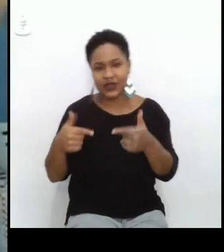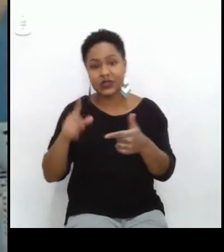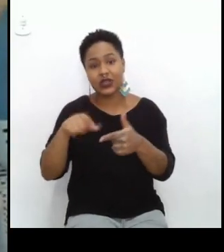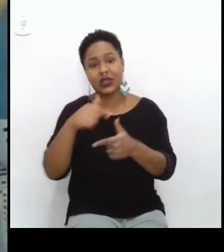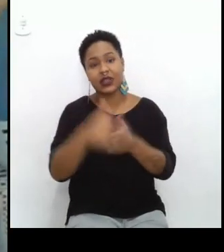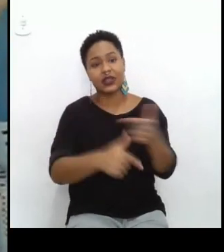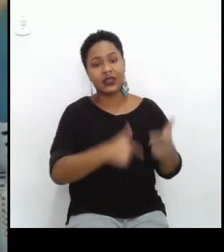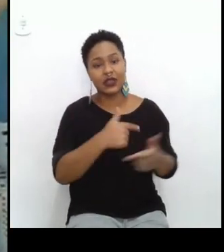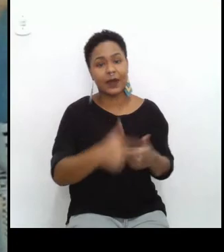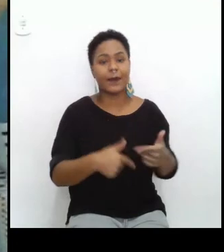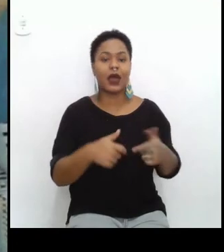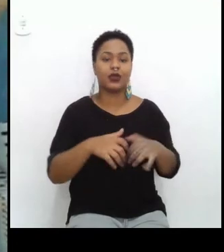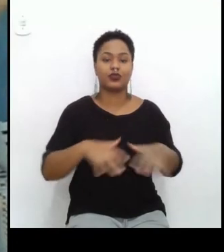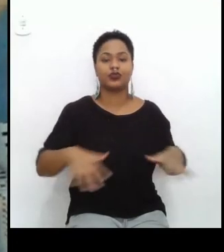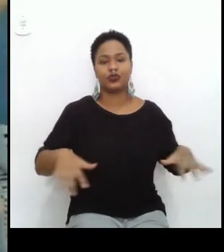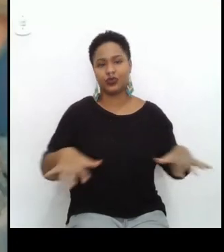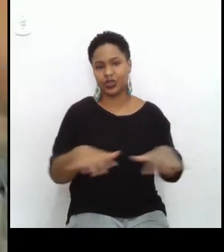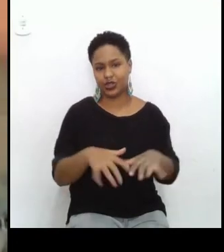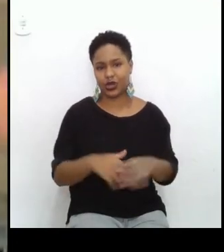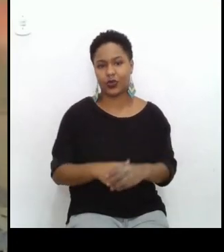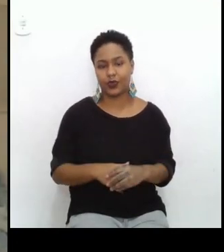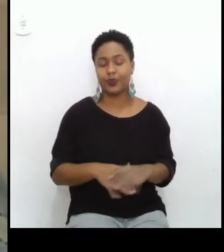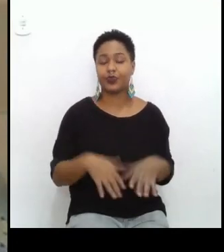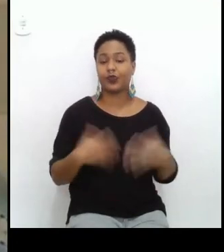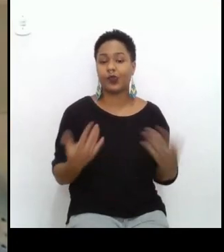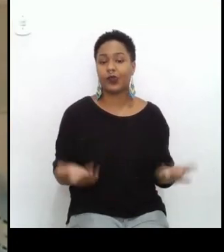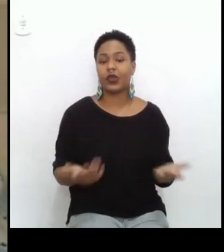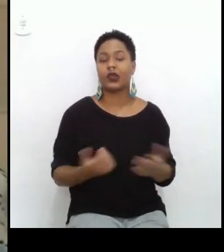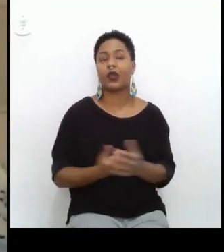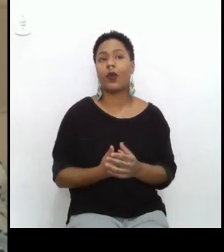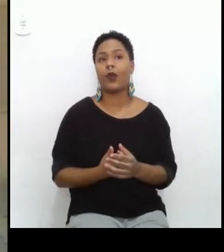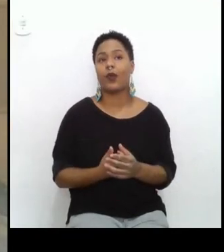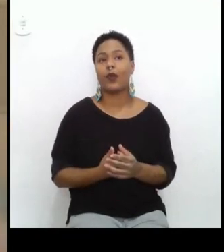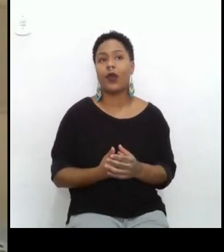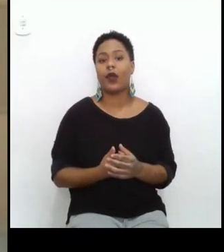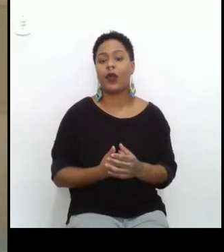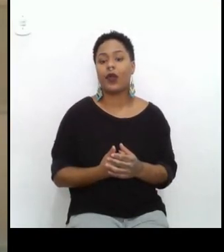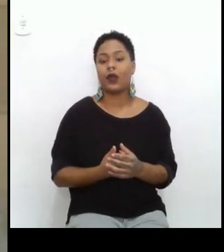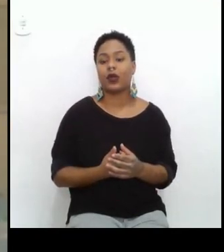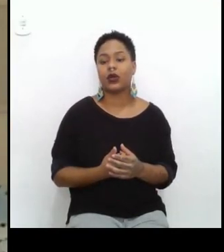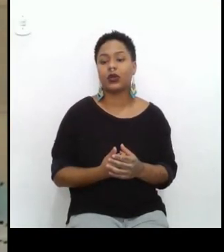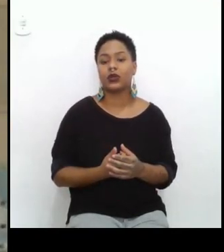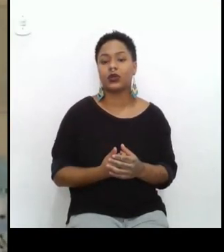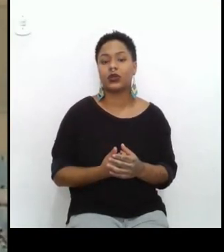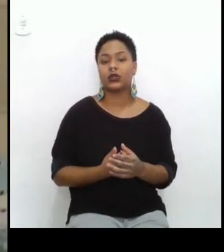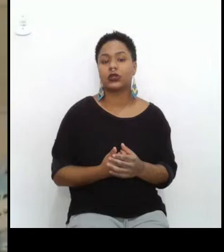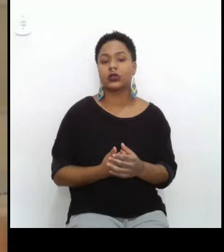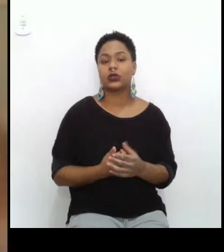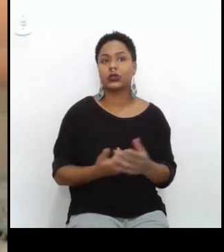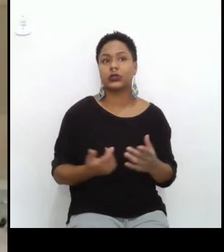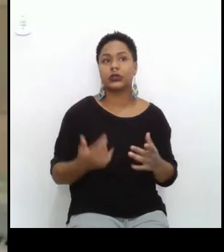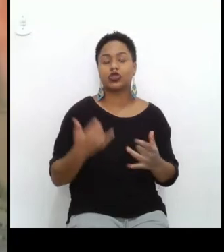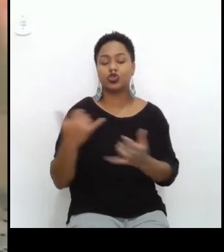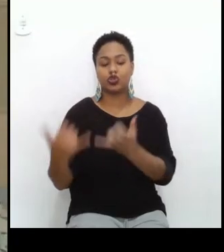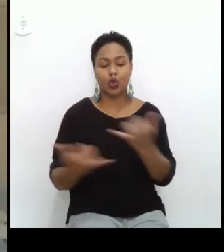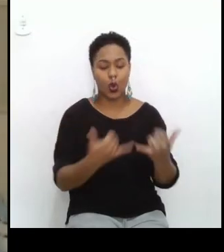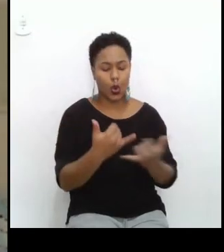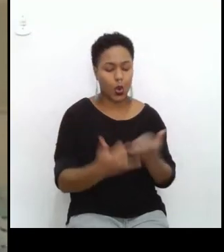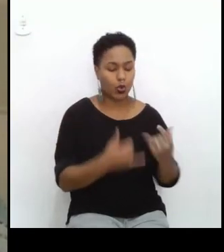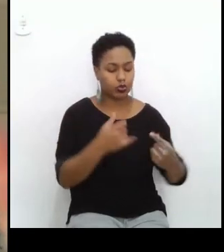do chão né então acho que nesse jogo aqui essa disputa ela acontece